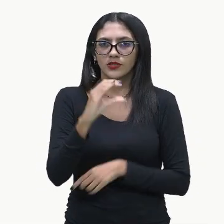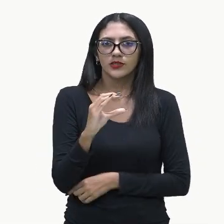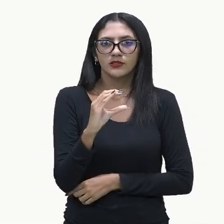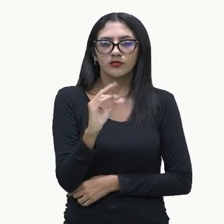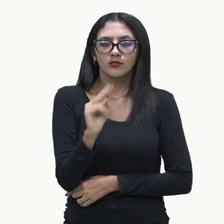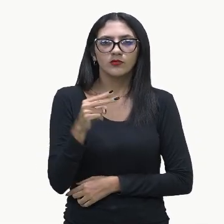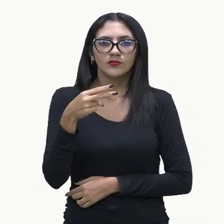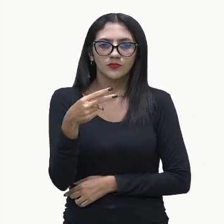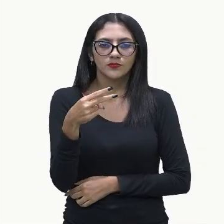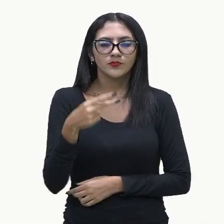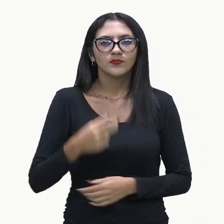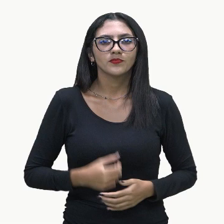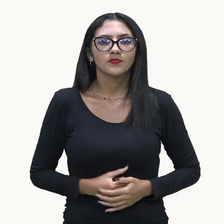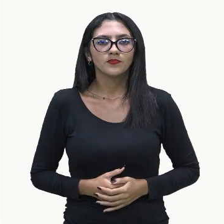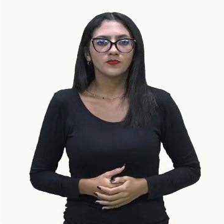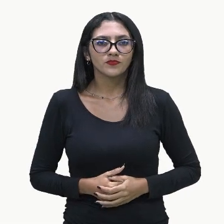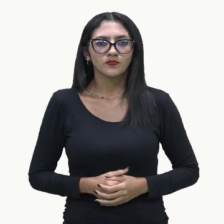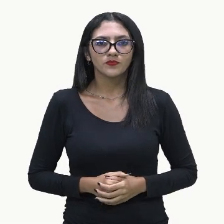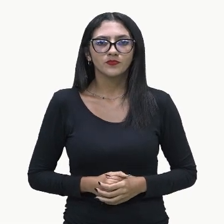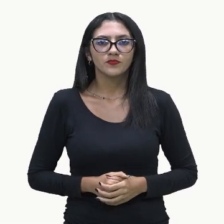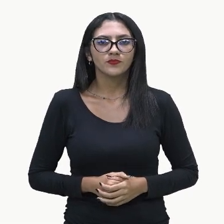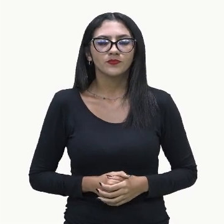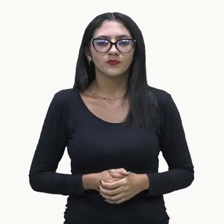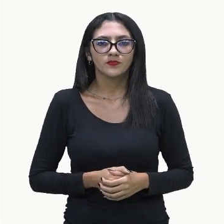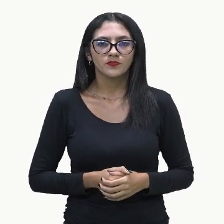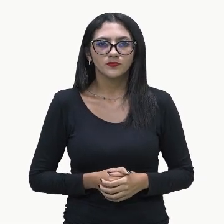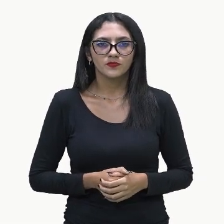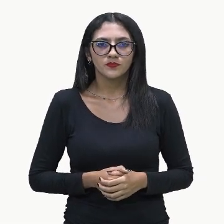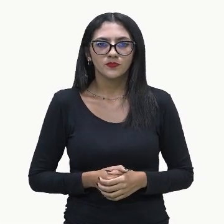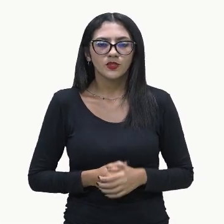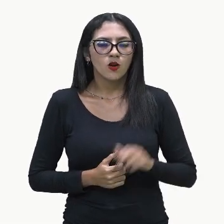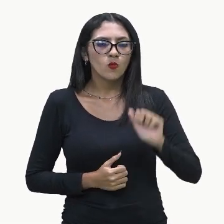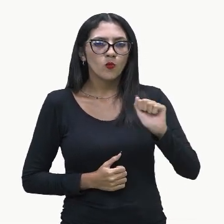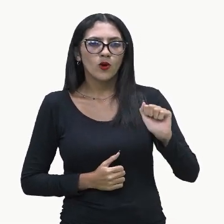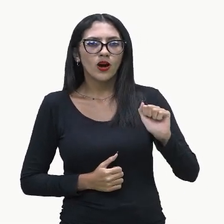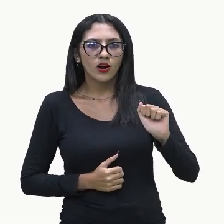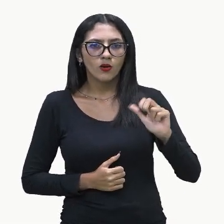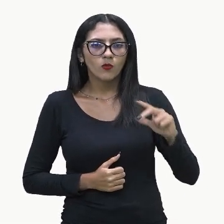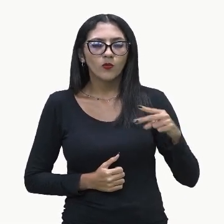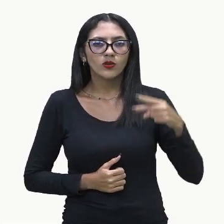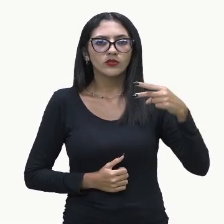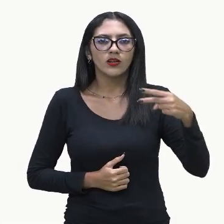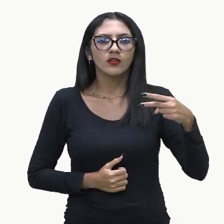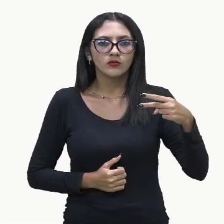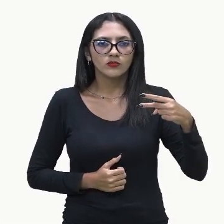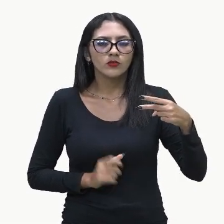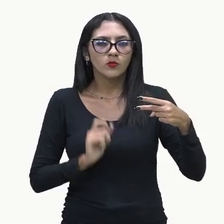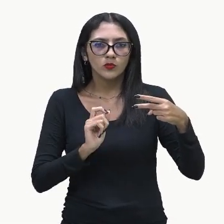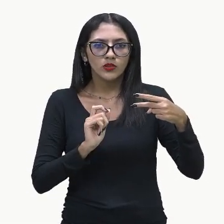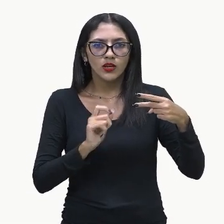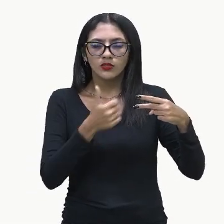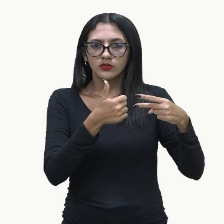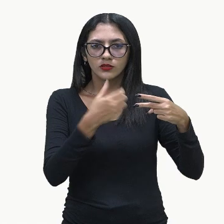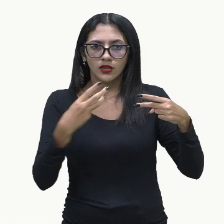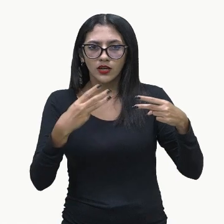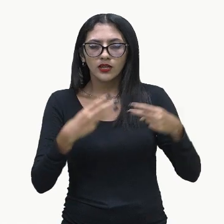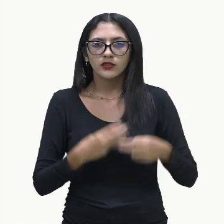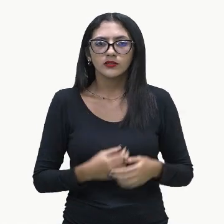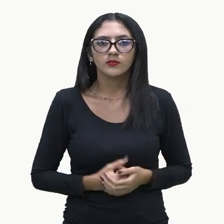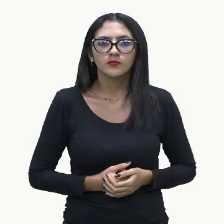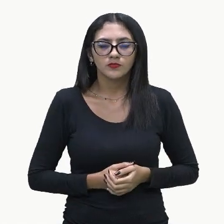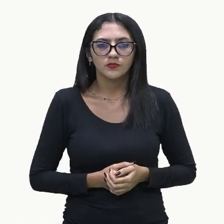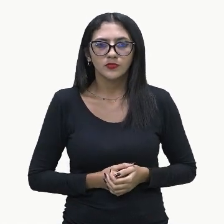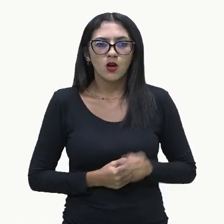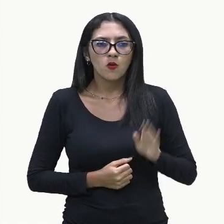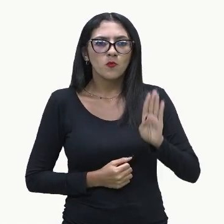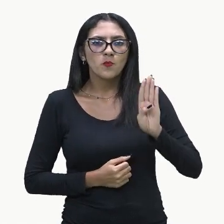quadrado. Ok? Então, quem é o nosso A? Hipotenusa. Quem é o nosso B? Eu posso colocar